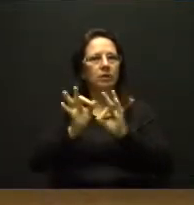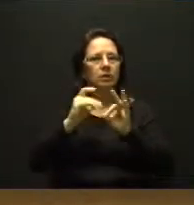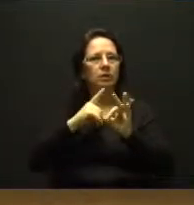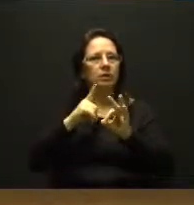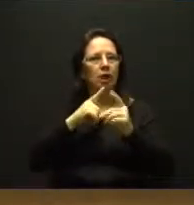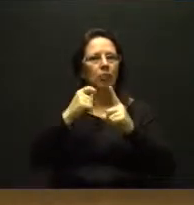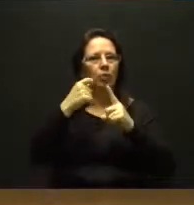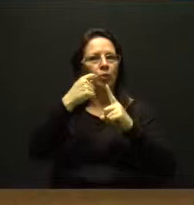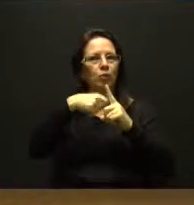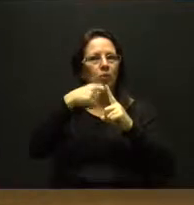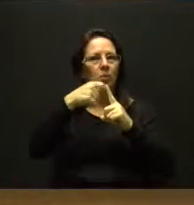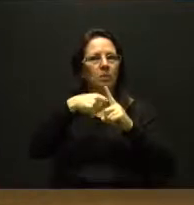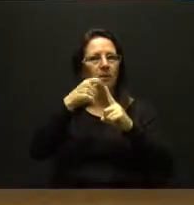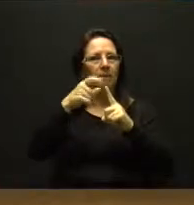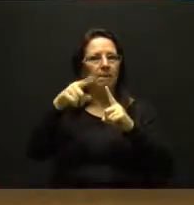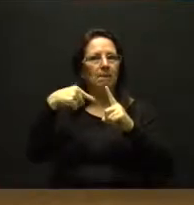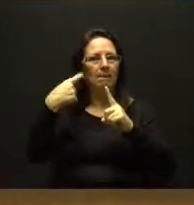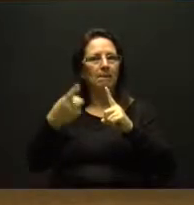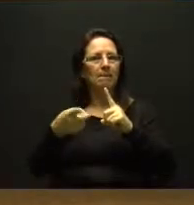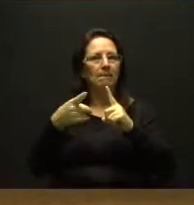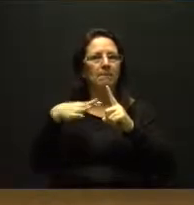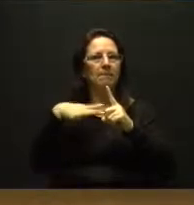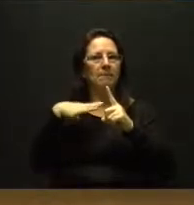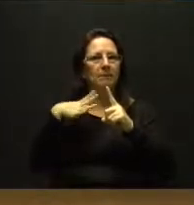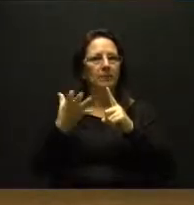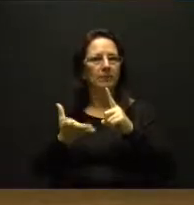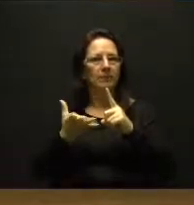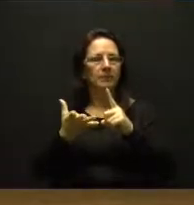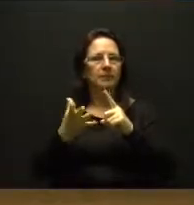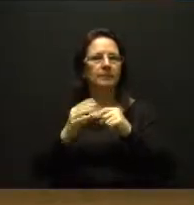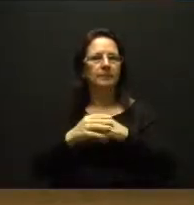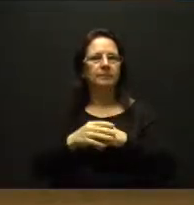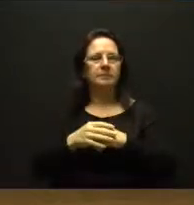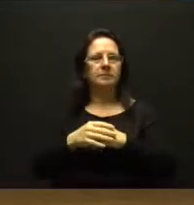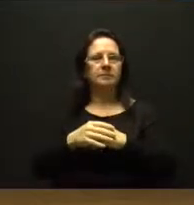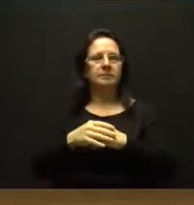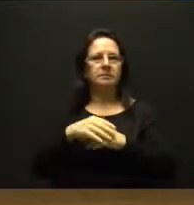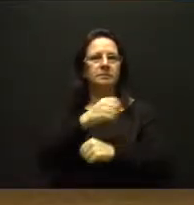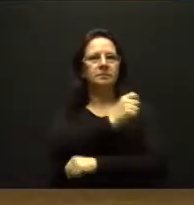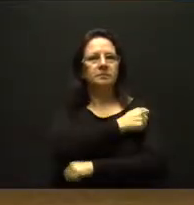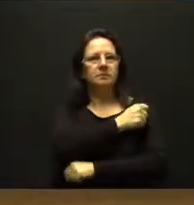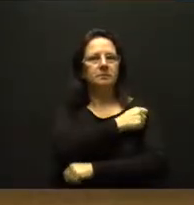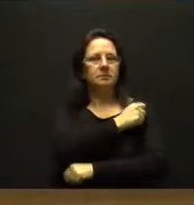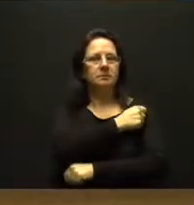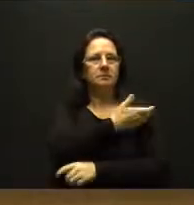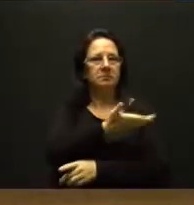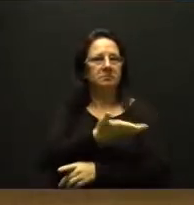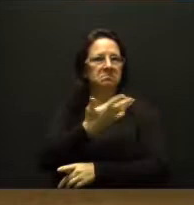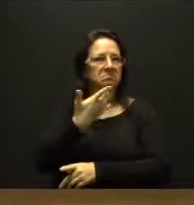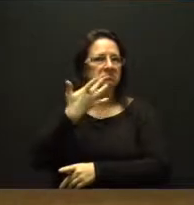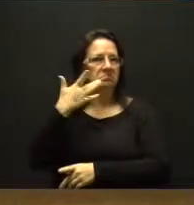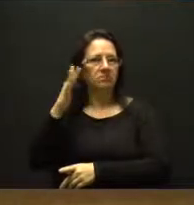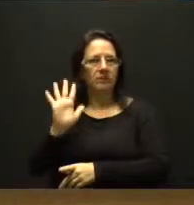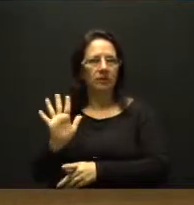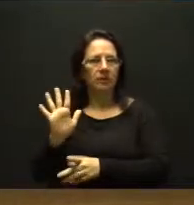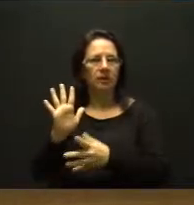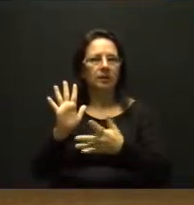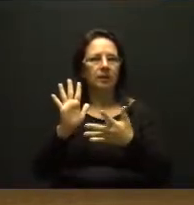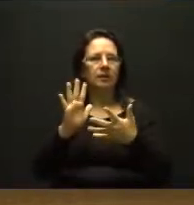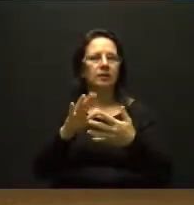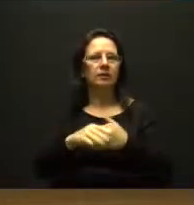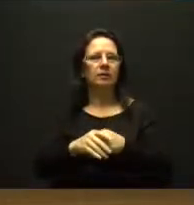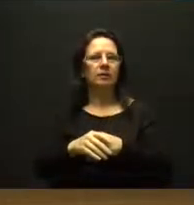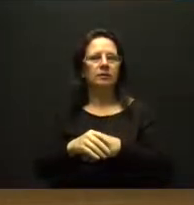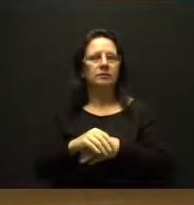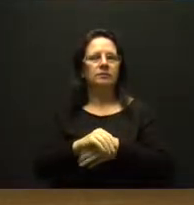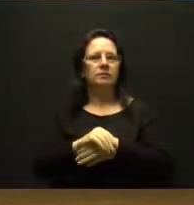aí um mês de férias desses alunos do estadual eu não sei como é que agrade os alunos